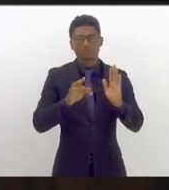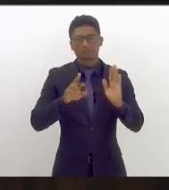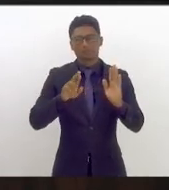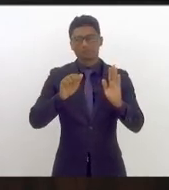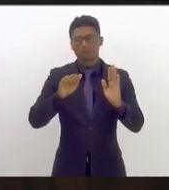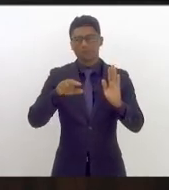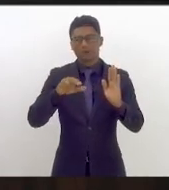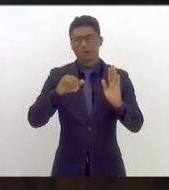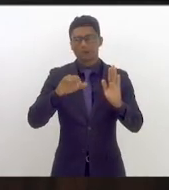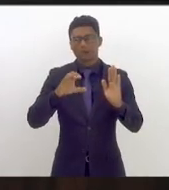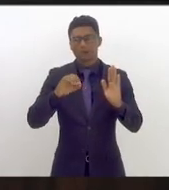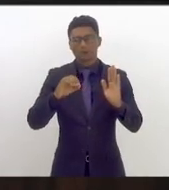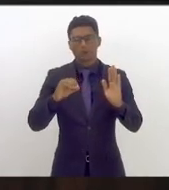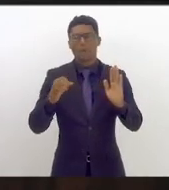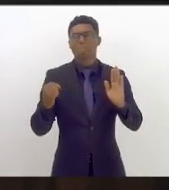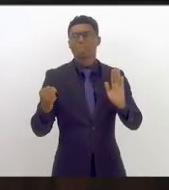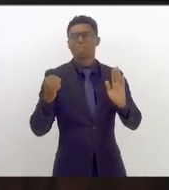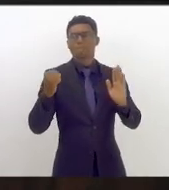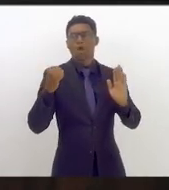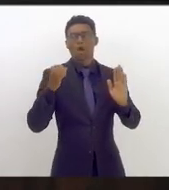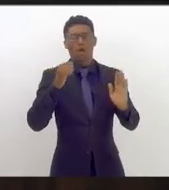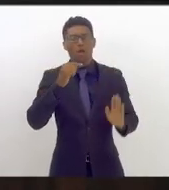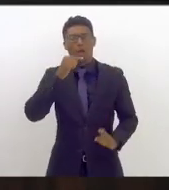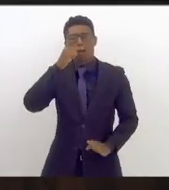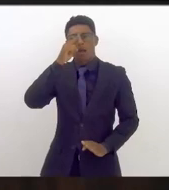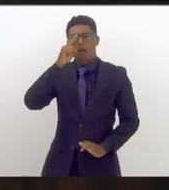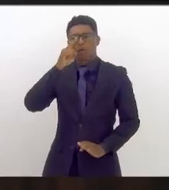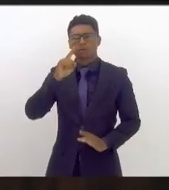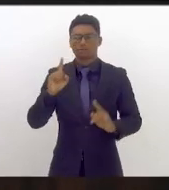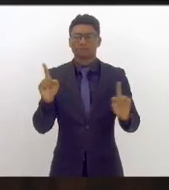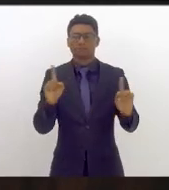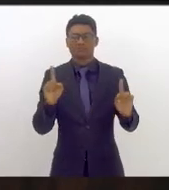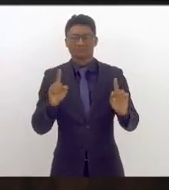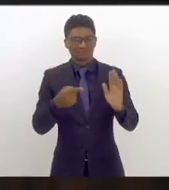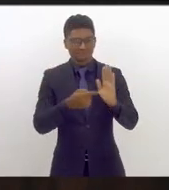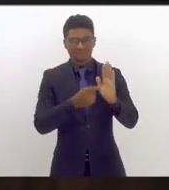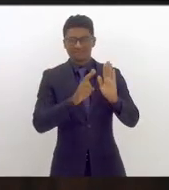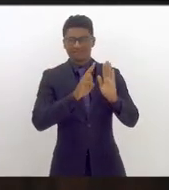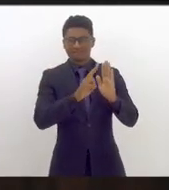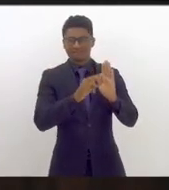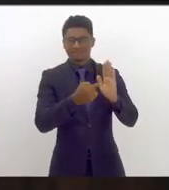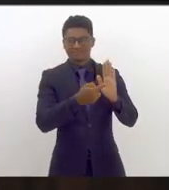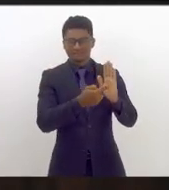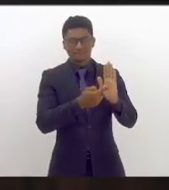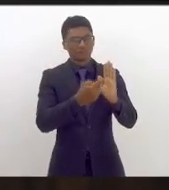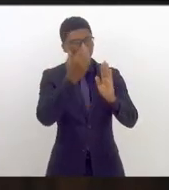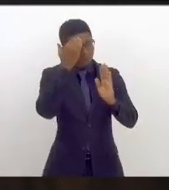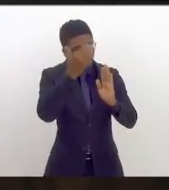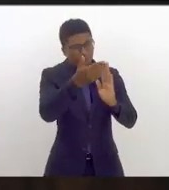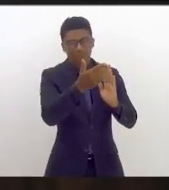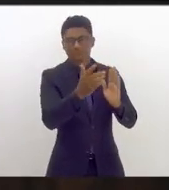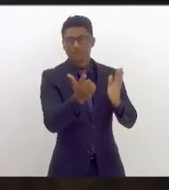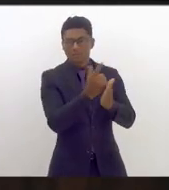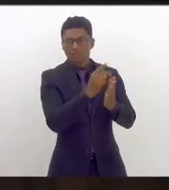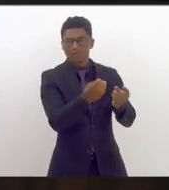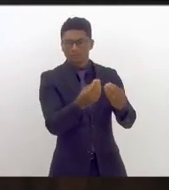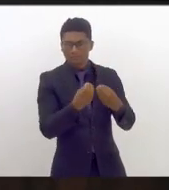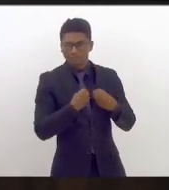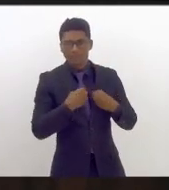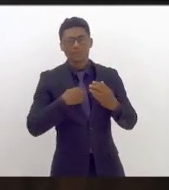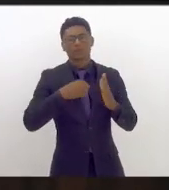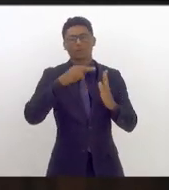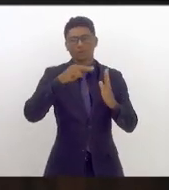Pompa. Então, agradecer muitíssimo o recebimento do livro, que vou estar lendo, e tenho sempre